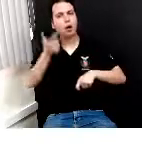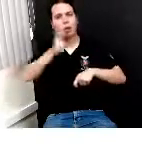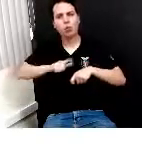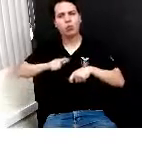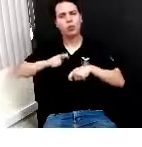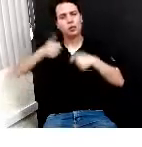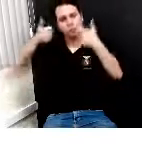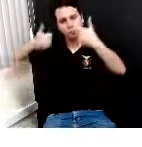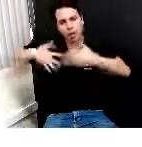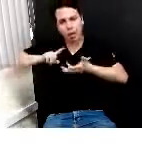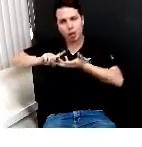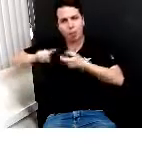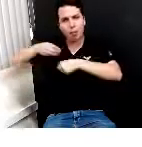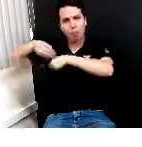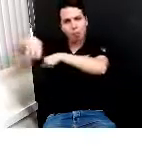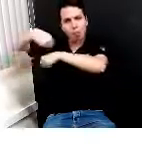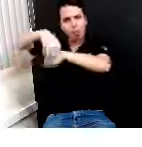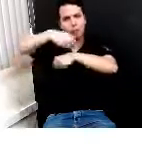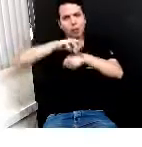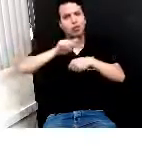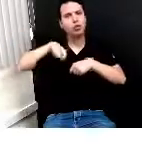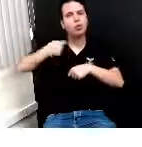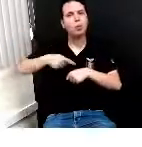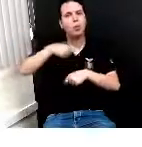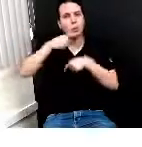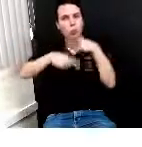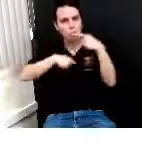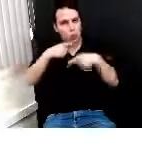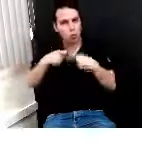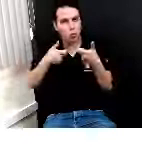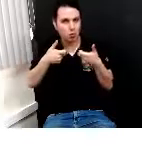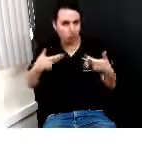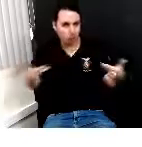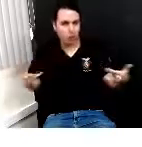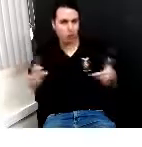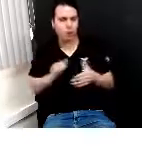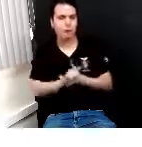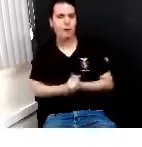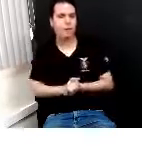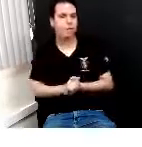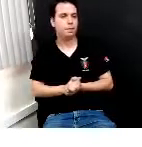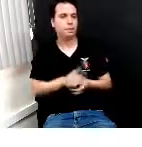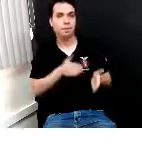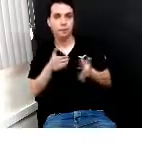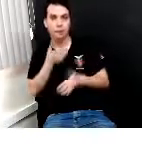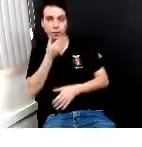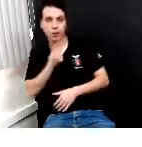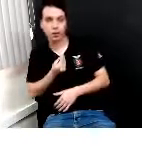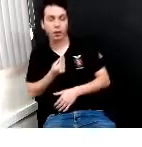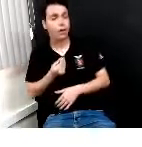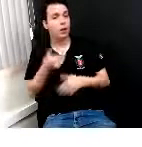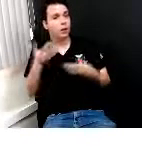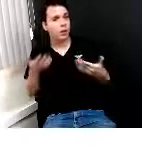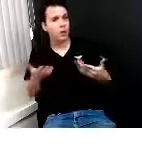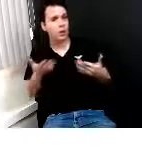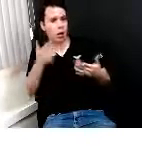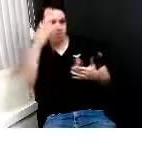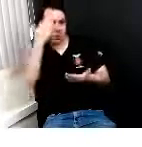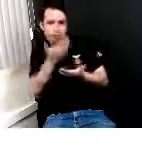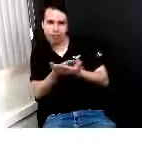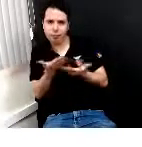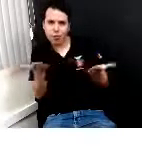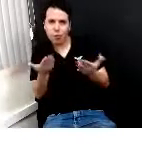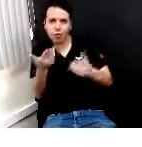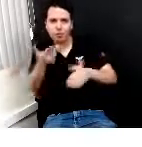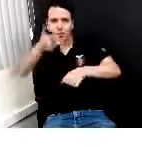Bacana. Pessoal, a gente, como, né, eu acho que... A web, ela foi bem esclarecedora até para acalmar um pouco, né, e a gente